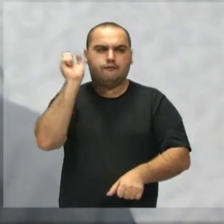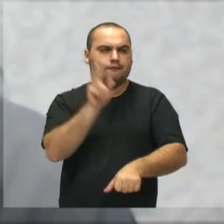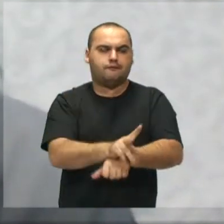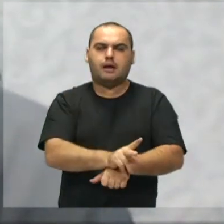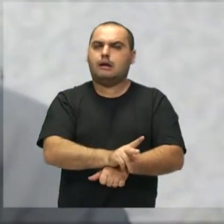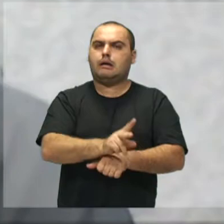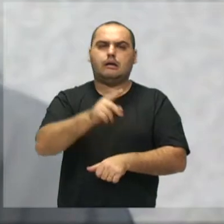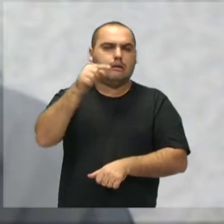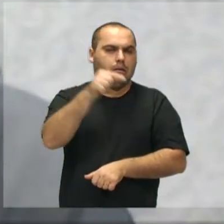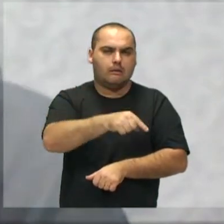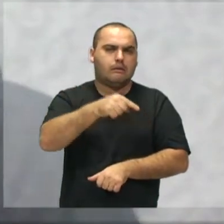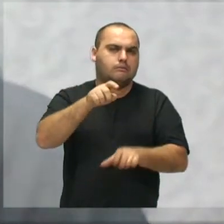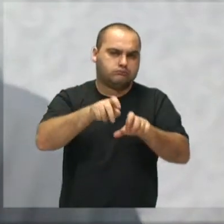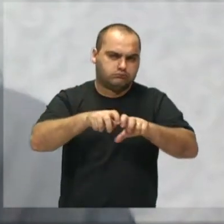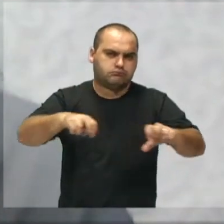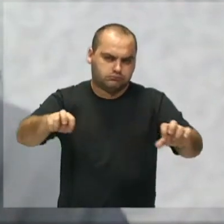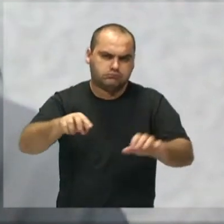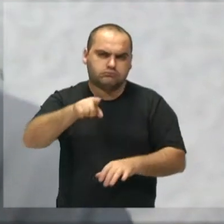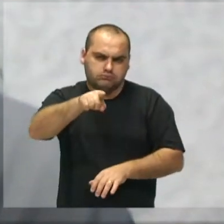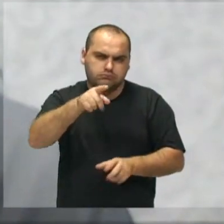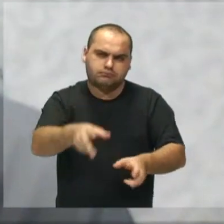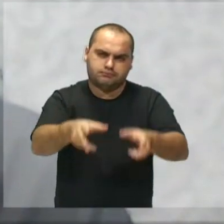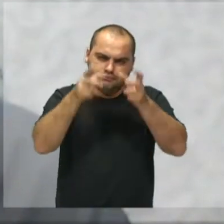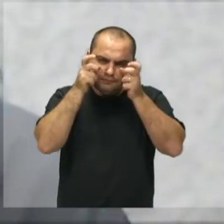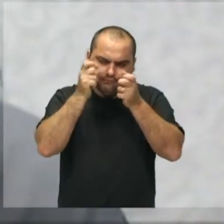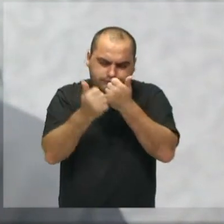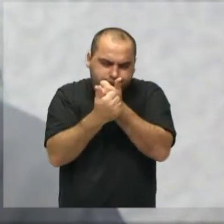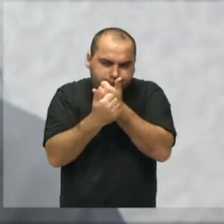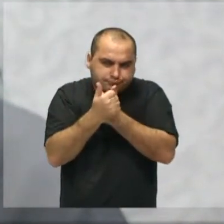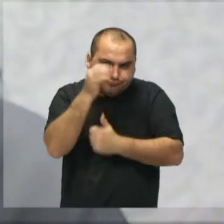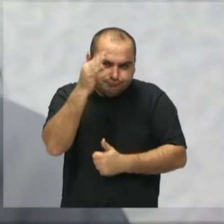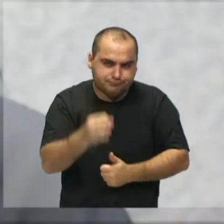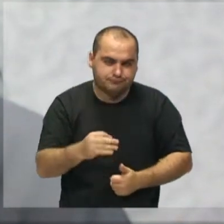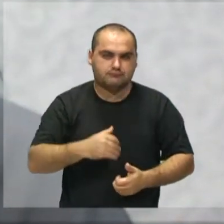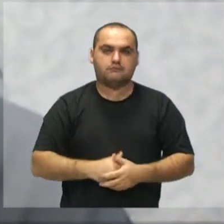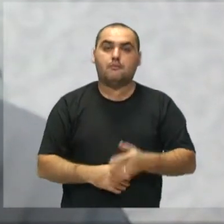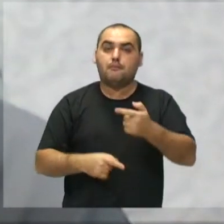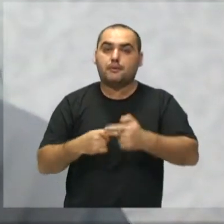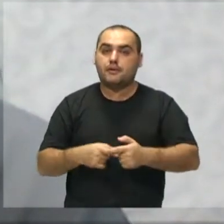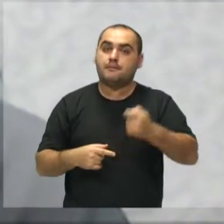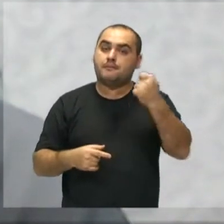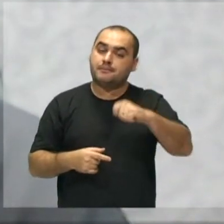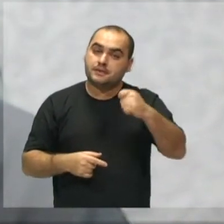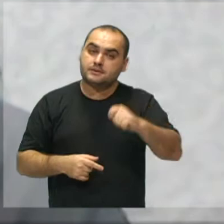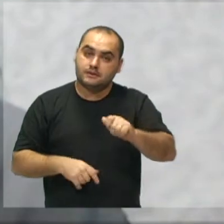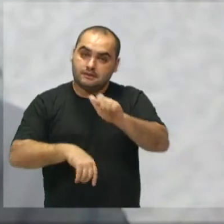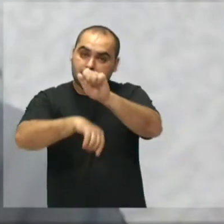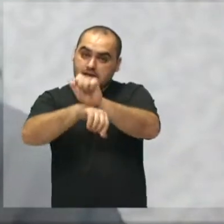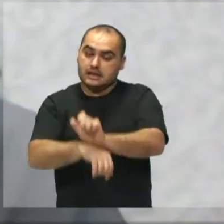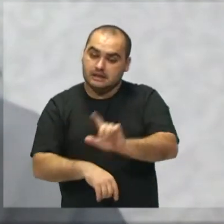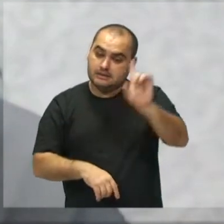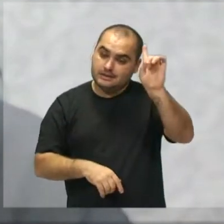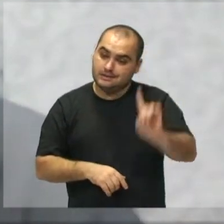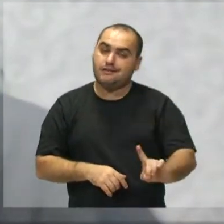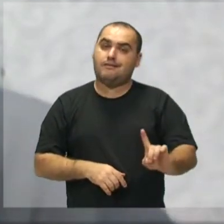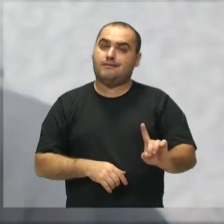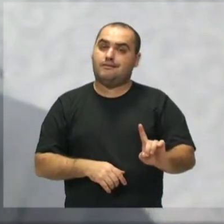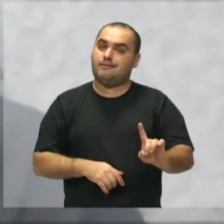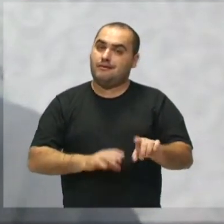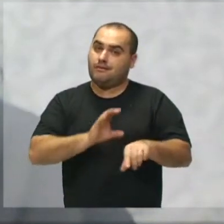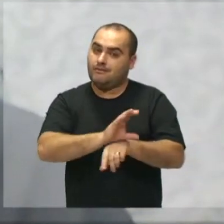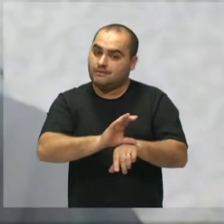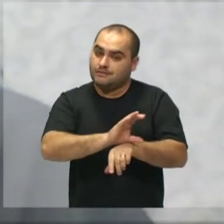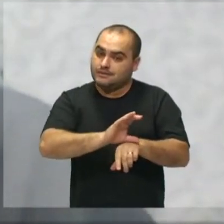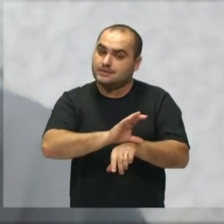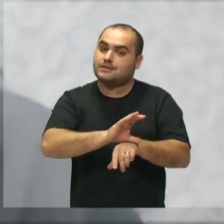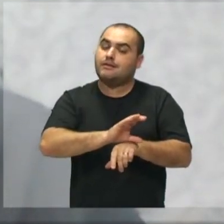parlamento. Você deve ter percebido isso bem de perto. Porque nós precisávamos de um Estado de direito, precisávamos que a